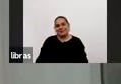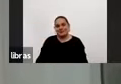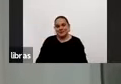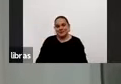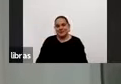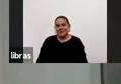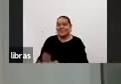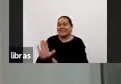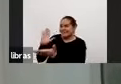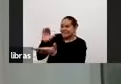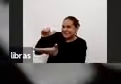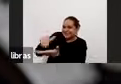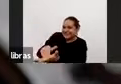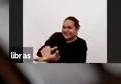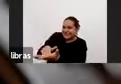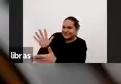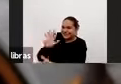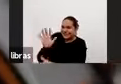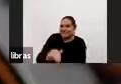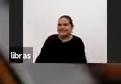Até a próxima.